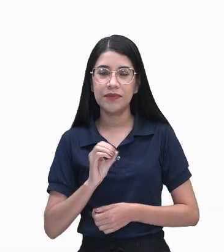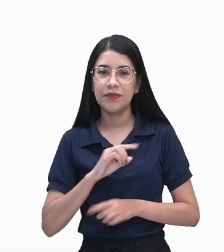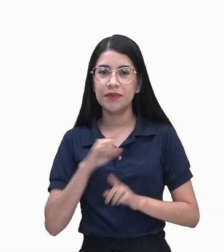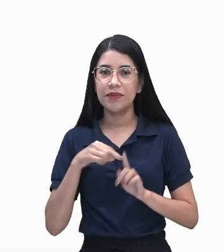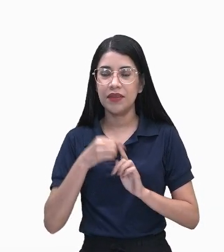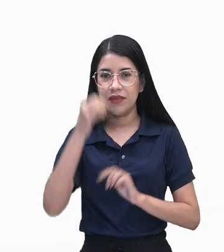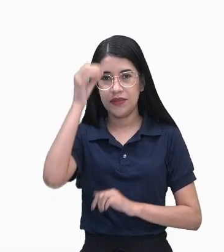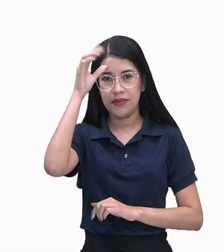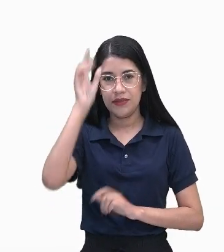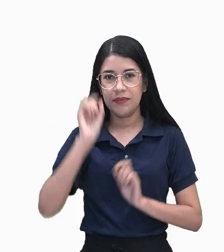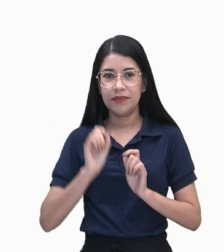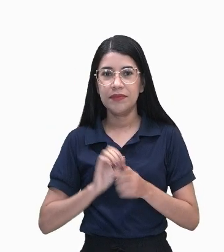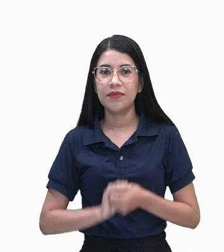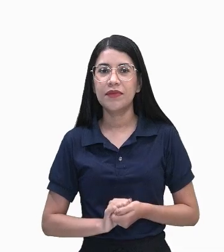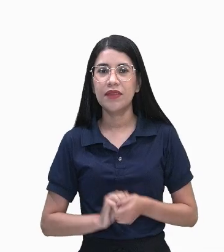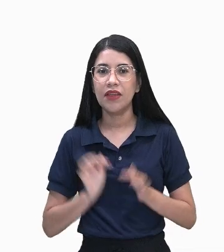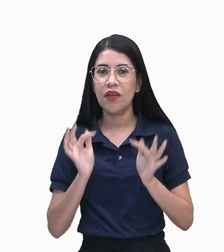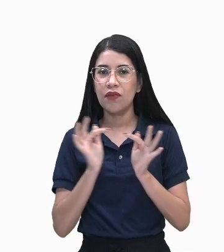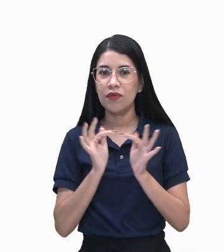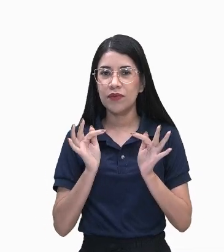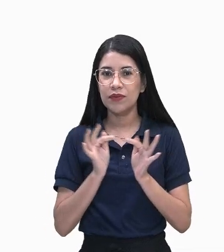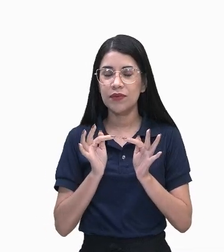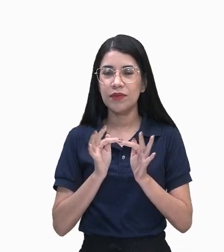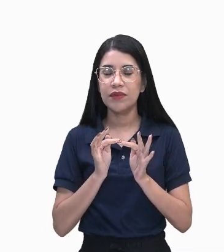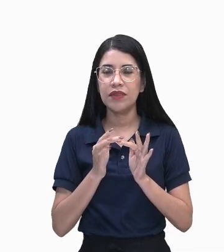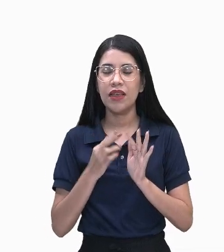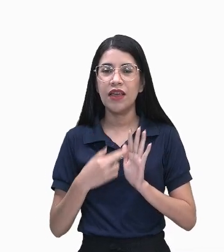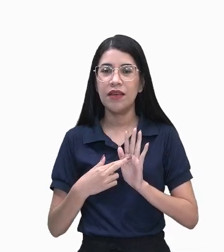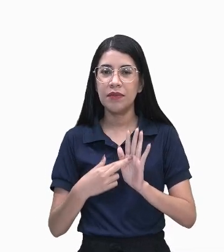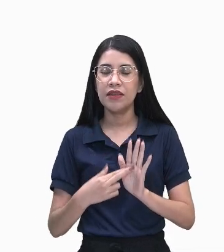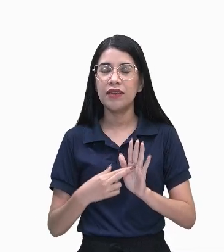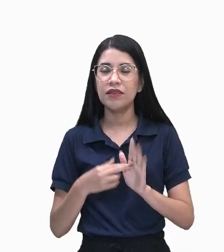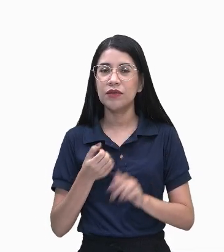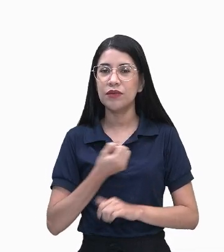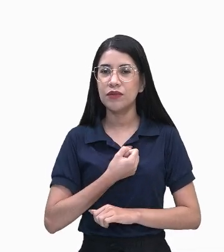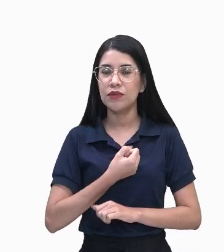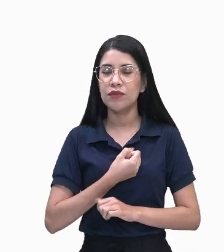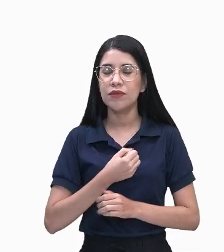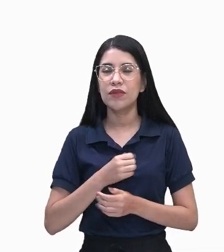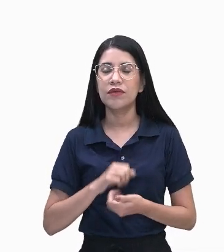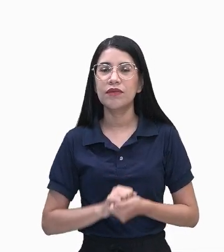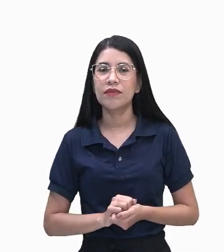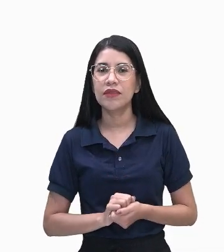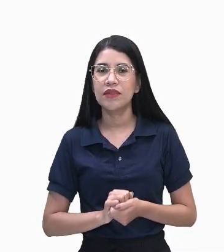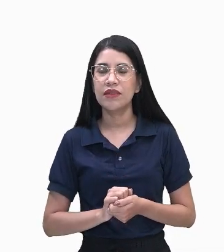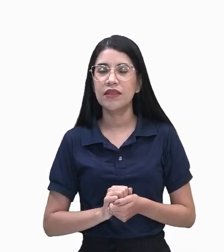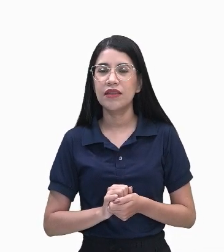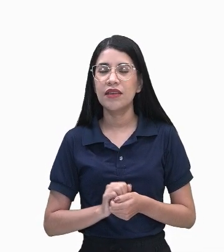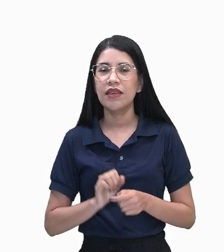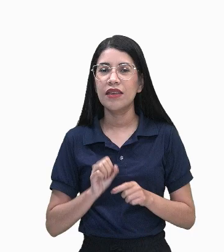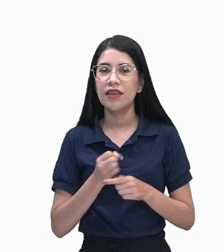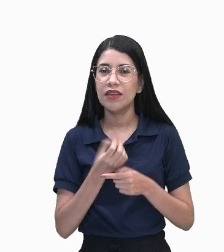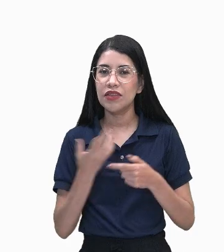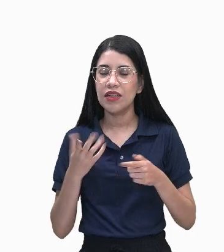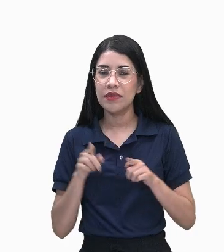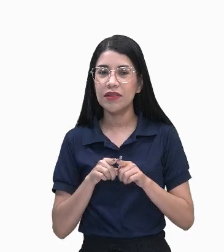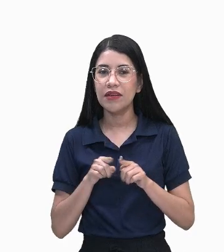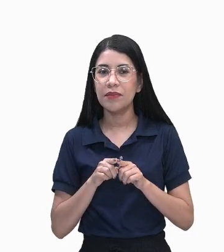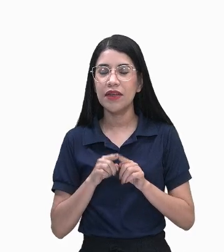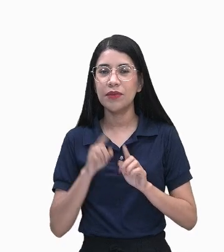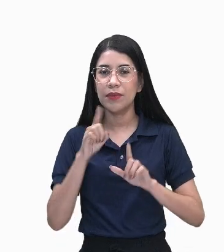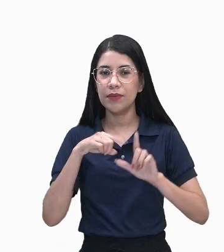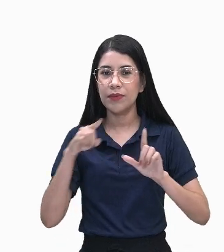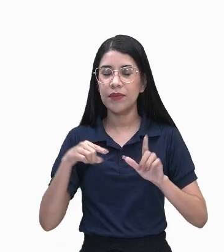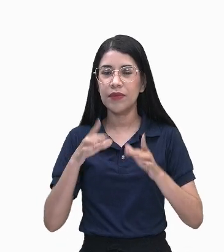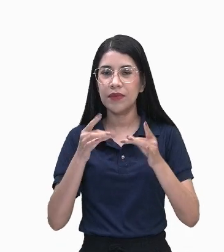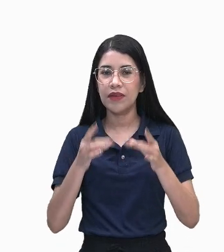de conhecimento, funções, representações numérica, algébrica e gráfica. Detalhamento,